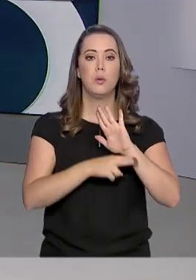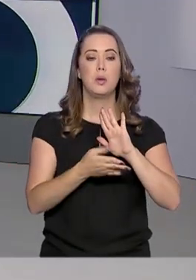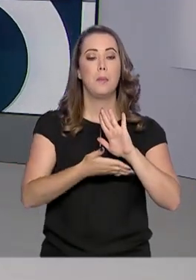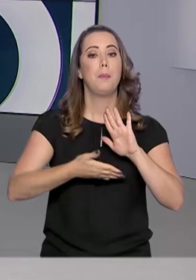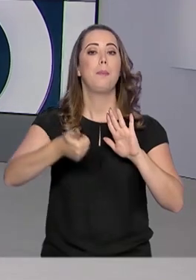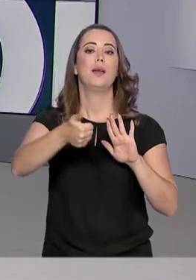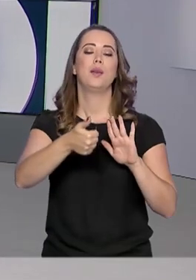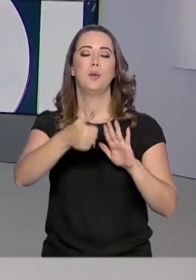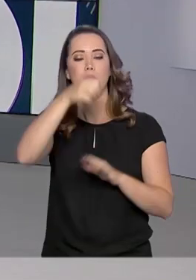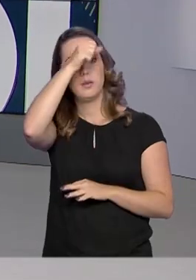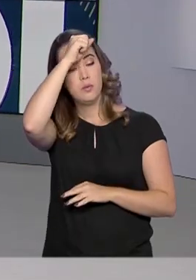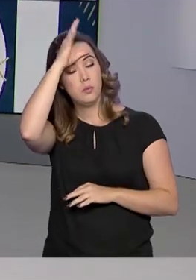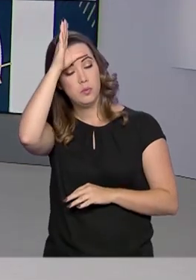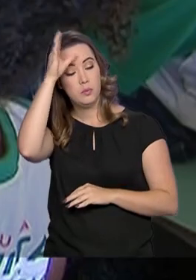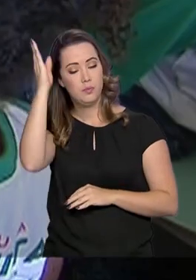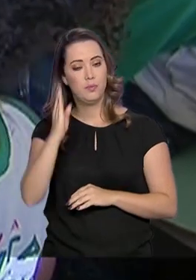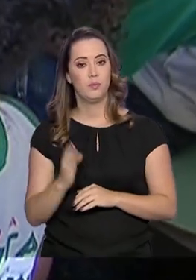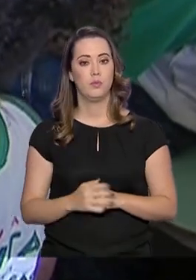alfabetização no país.